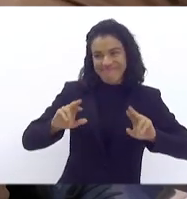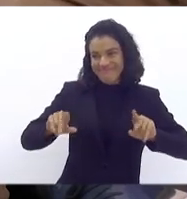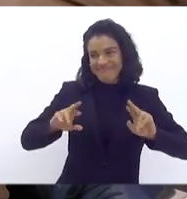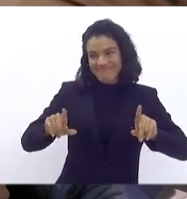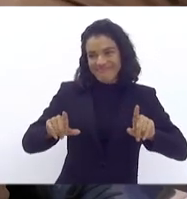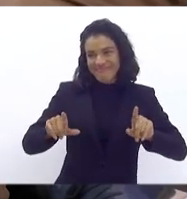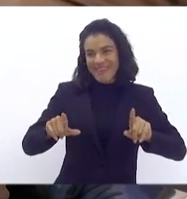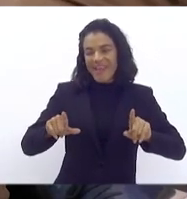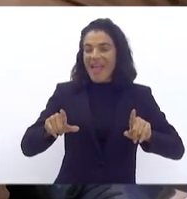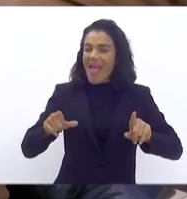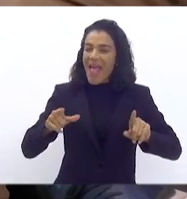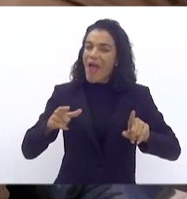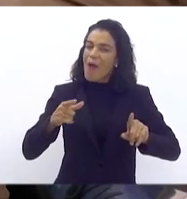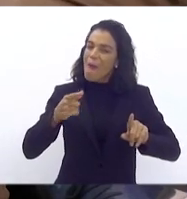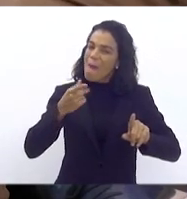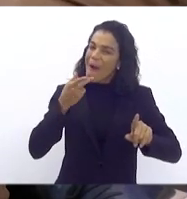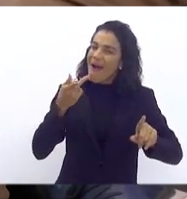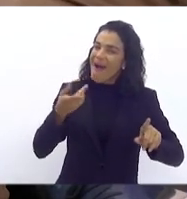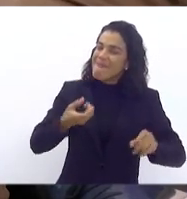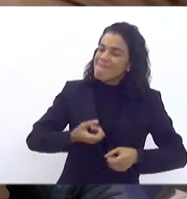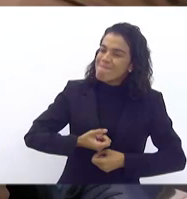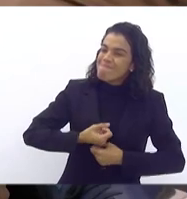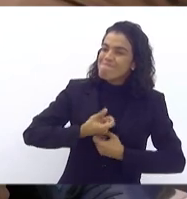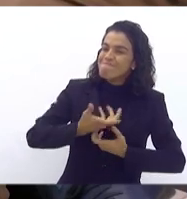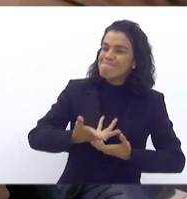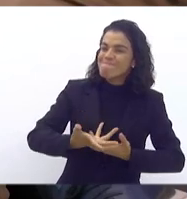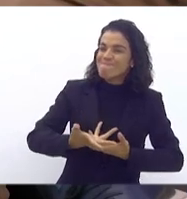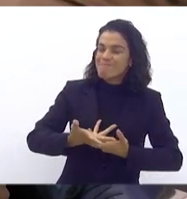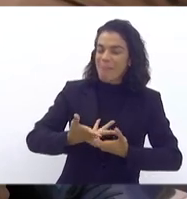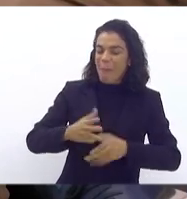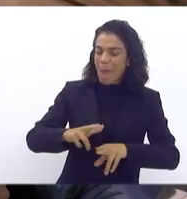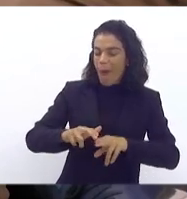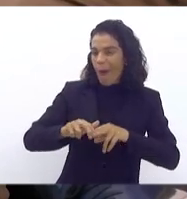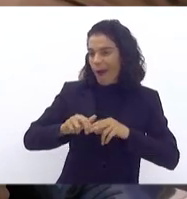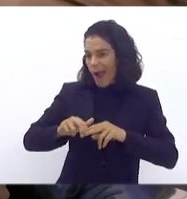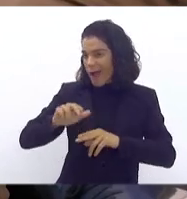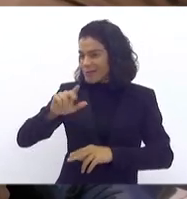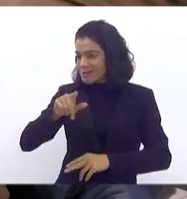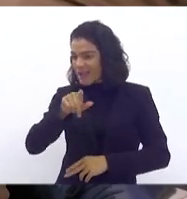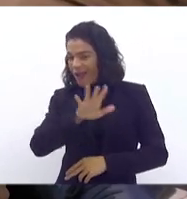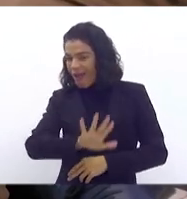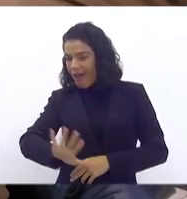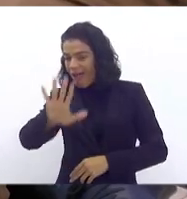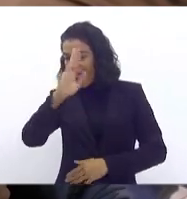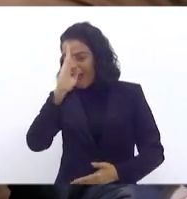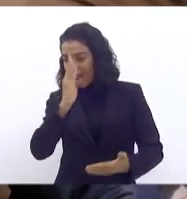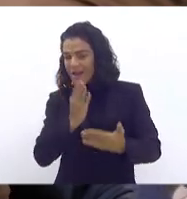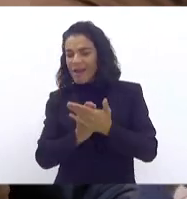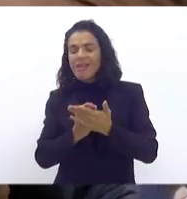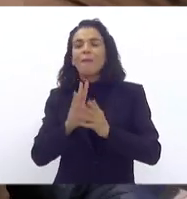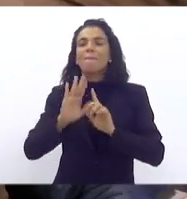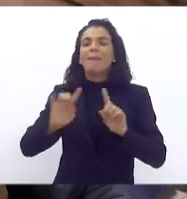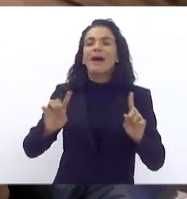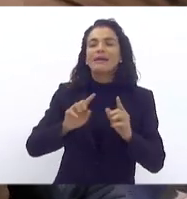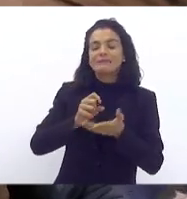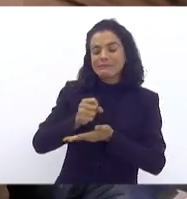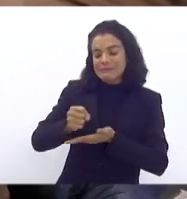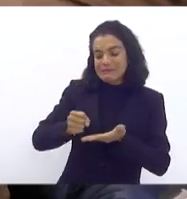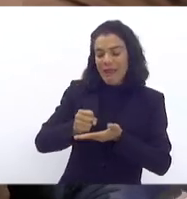é uma expressão eh que vem de uma crença baseada na nossa